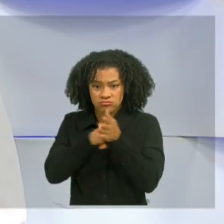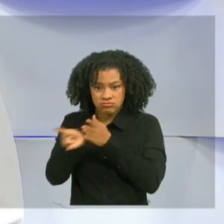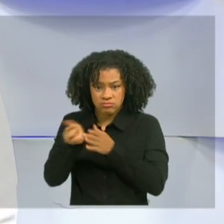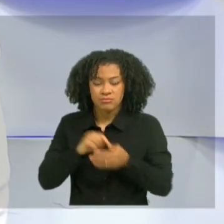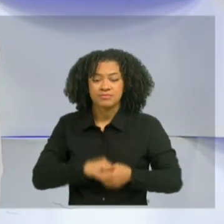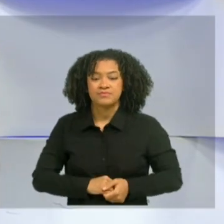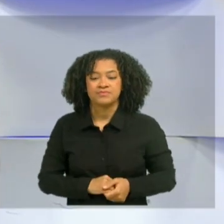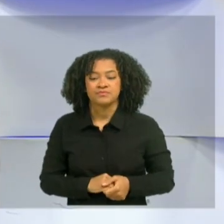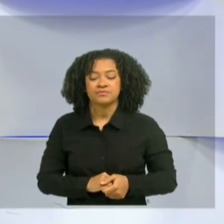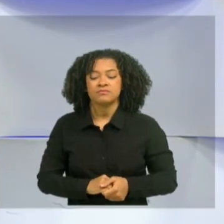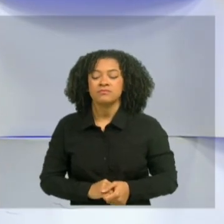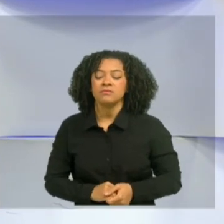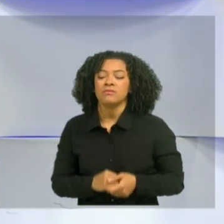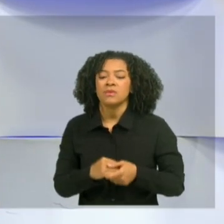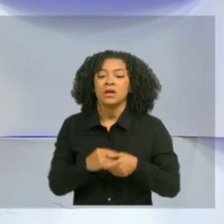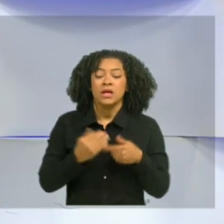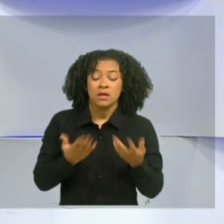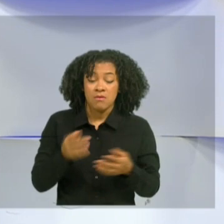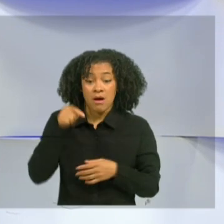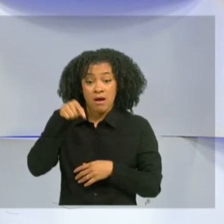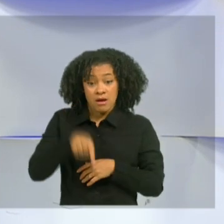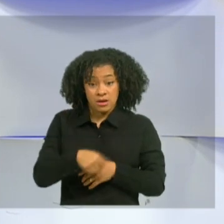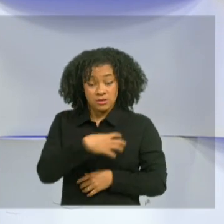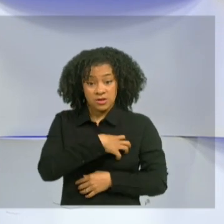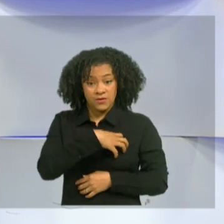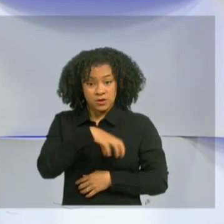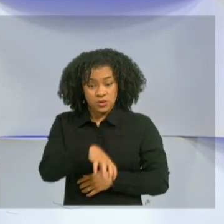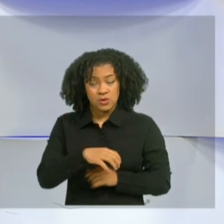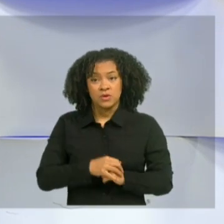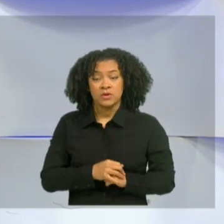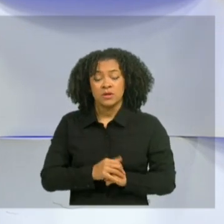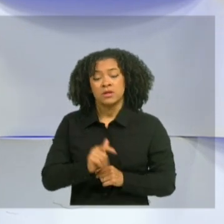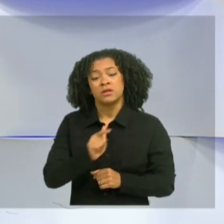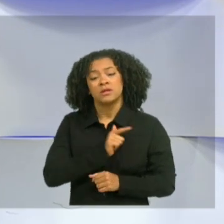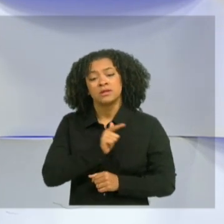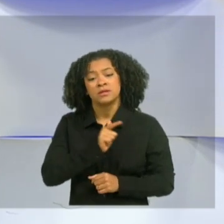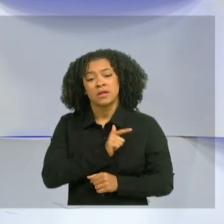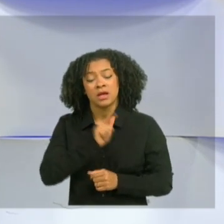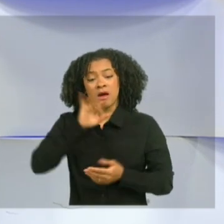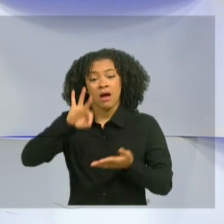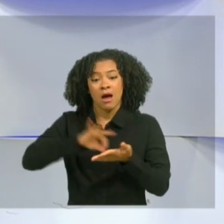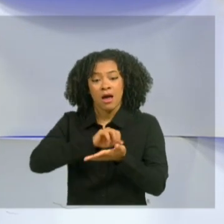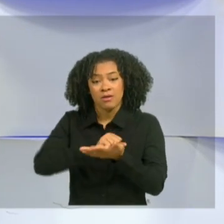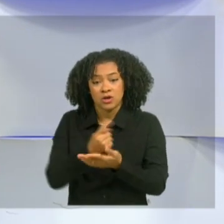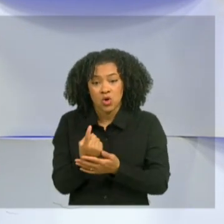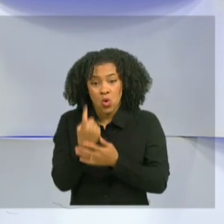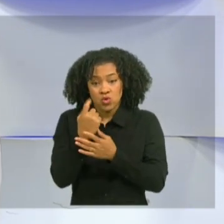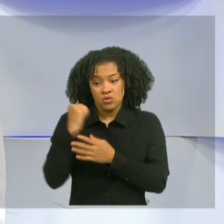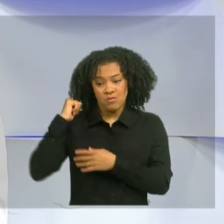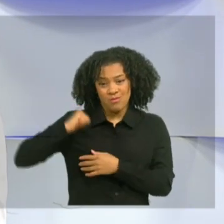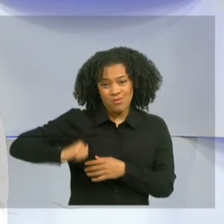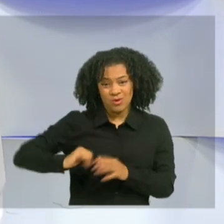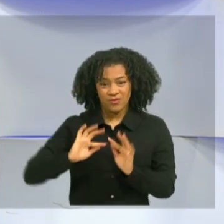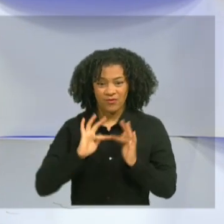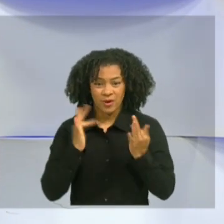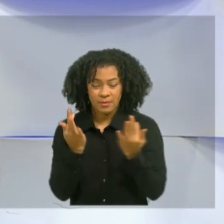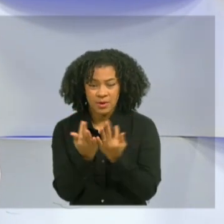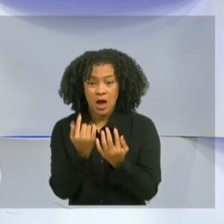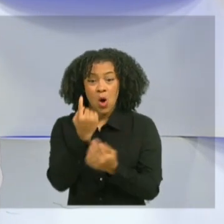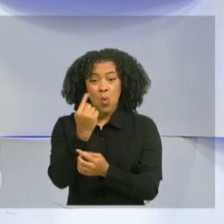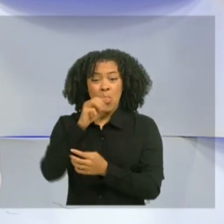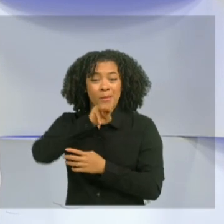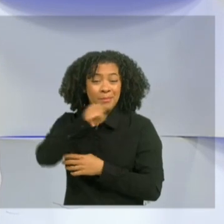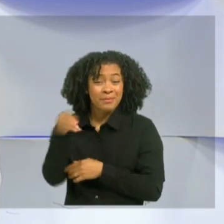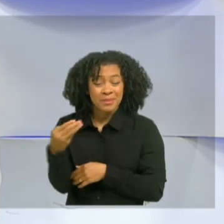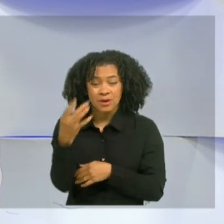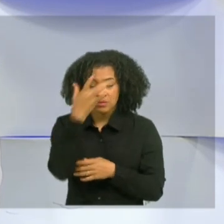Dona mira aqui em Salvador nós temos no cadastro único do Bolsa Família 1 milhão